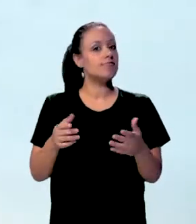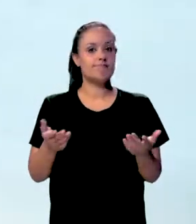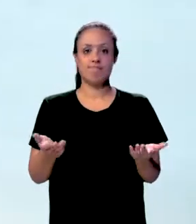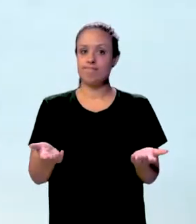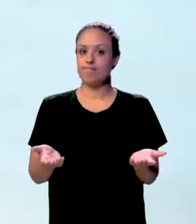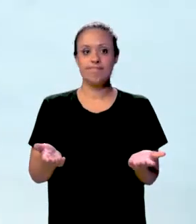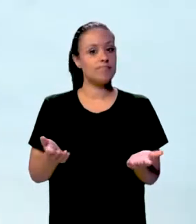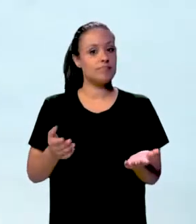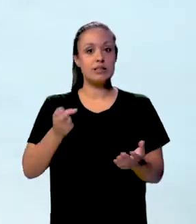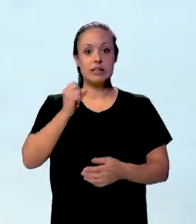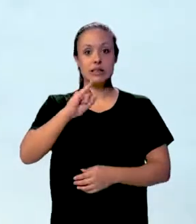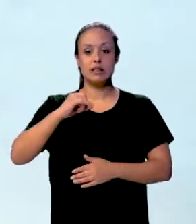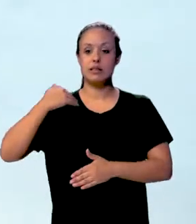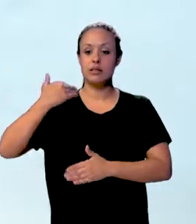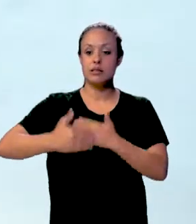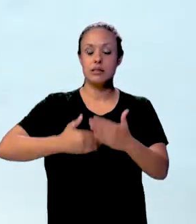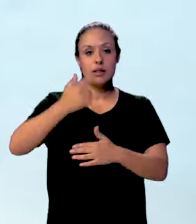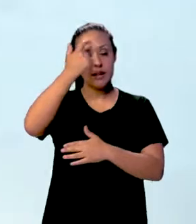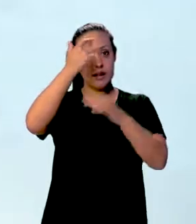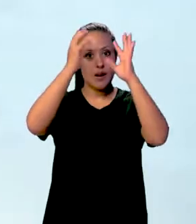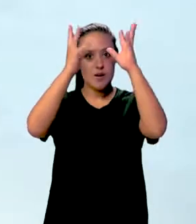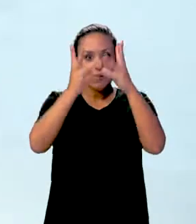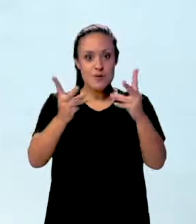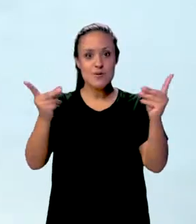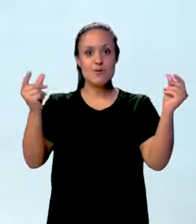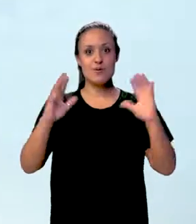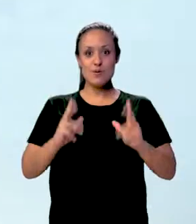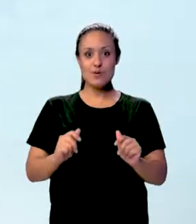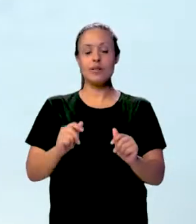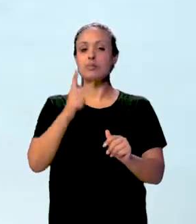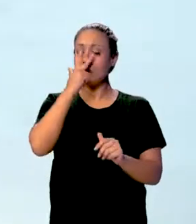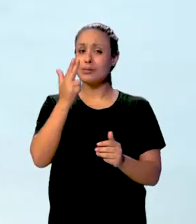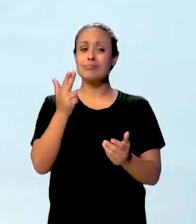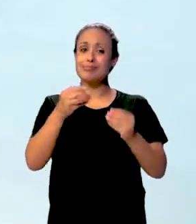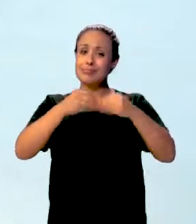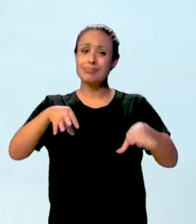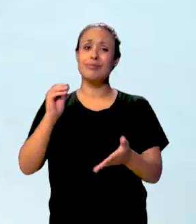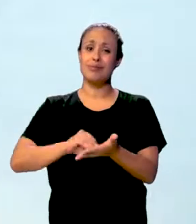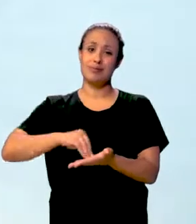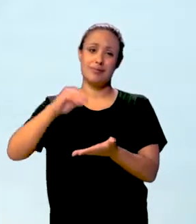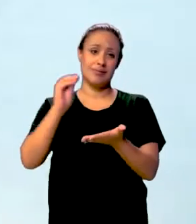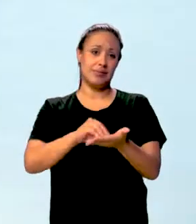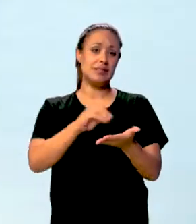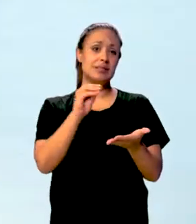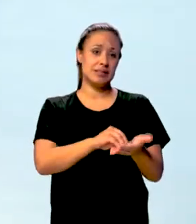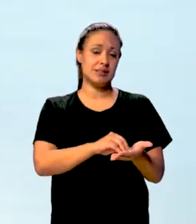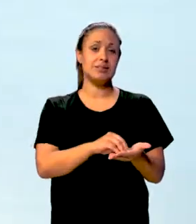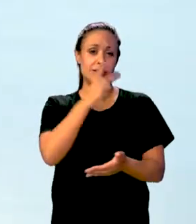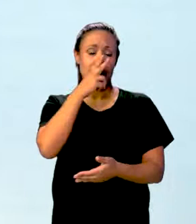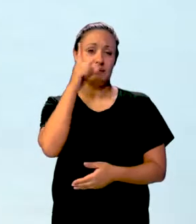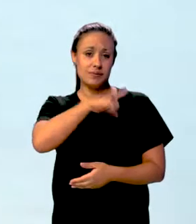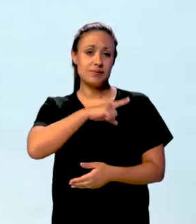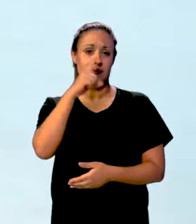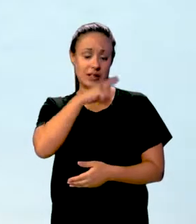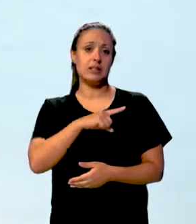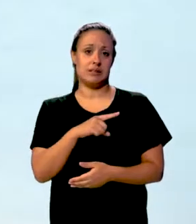medicalizado e patologizado, o próprio processo de cura fica muito deficitário